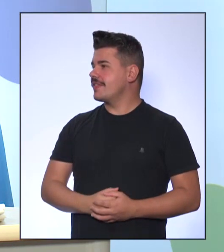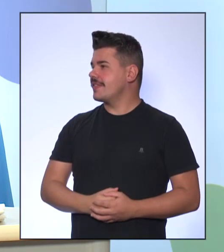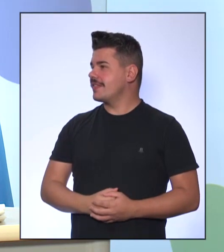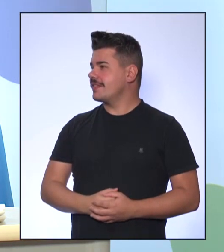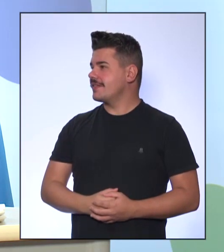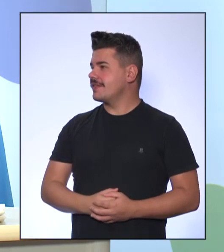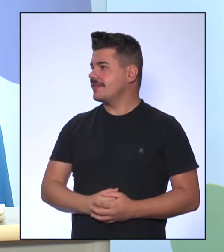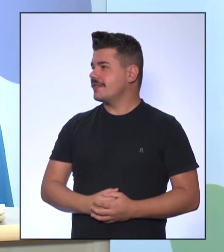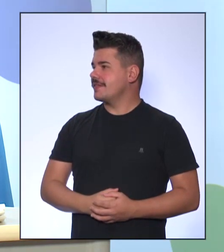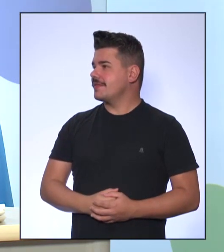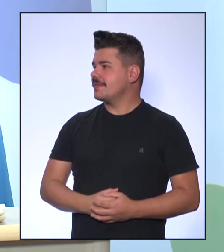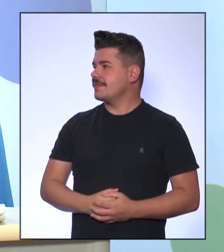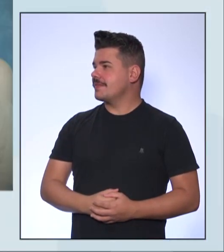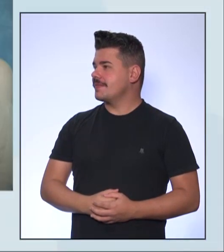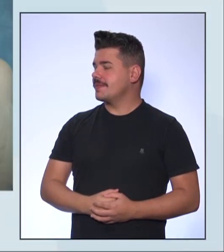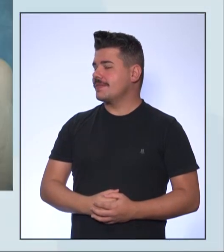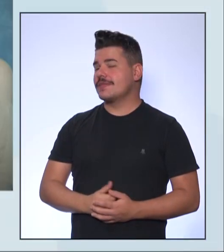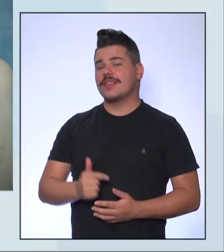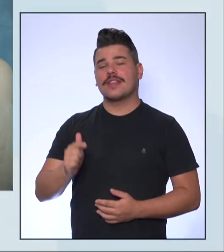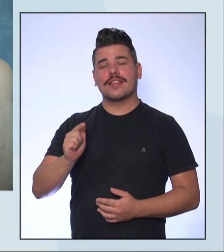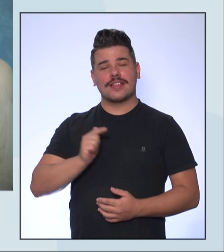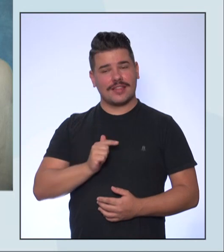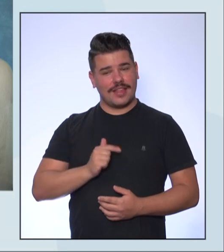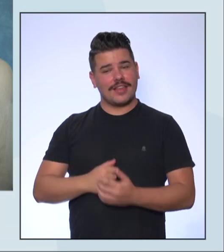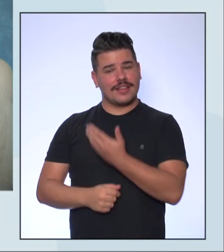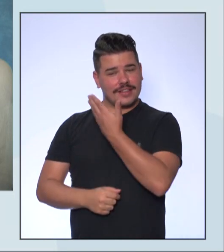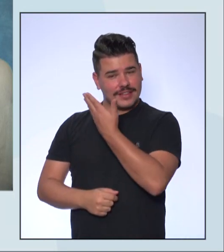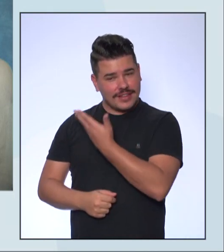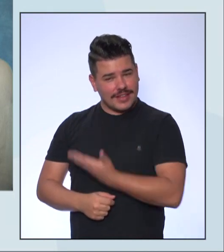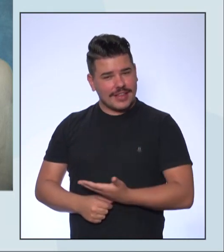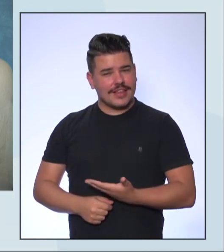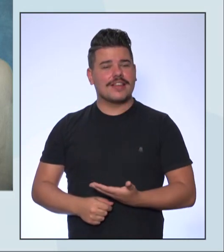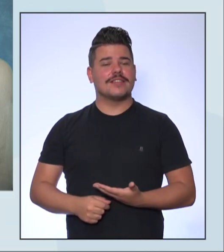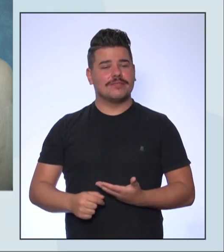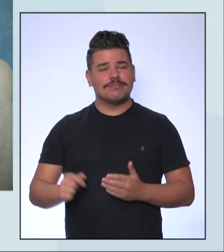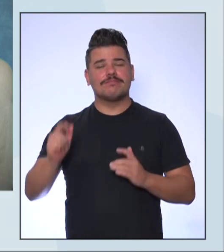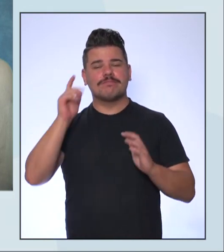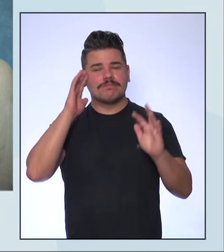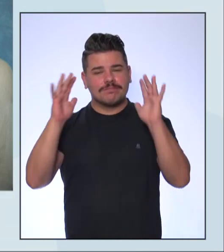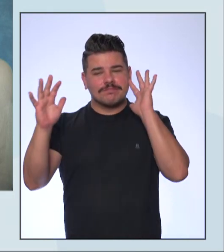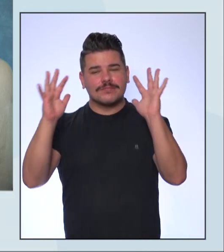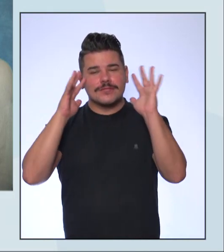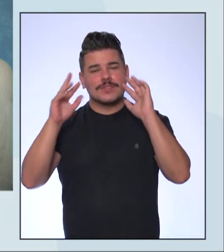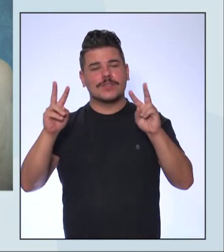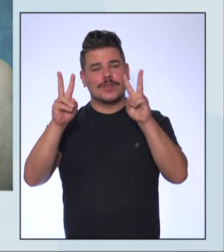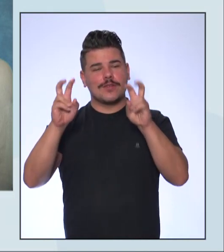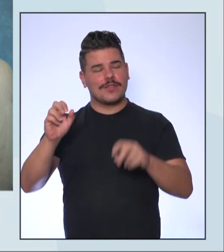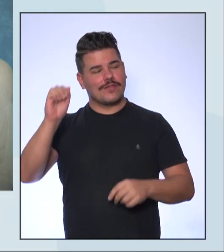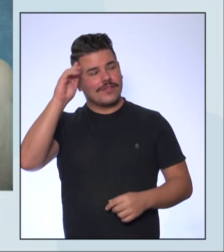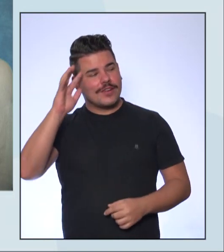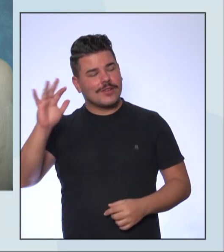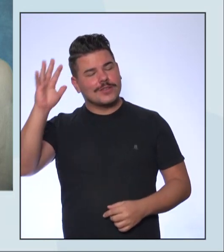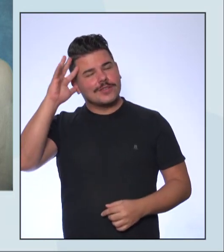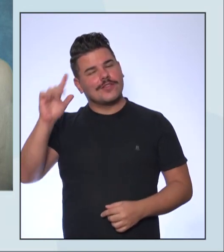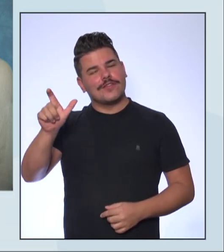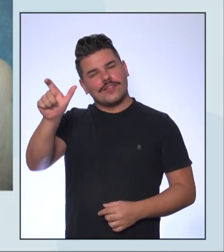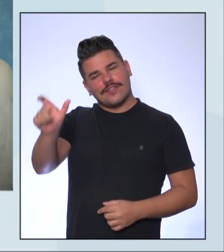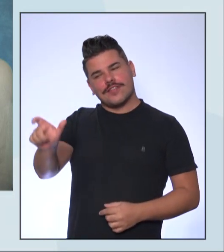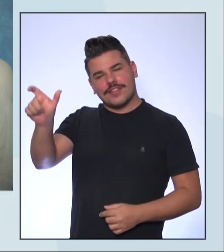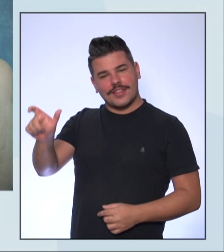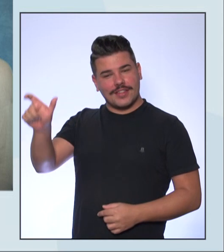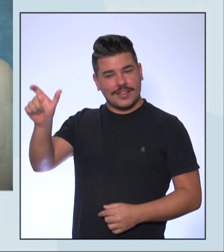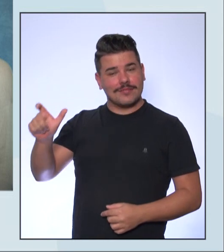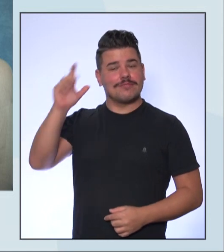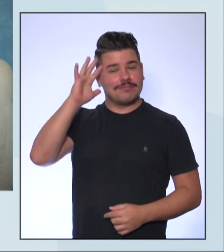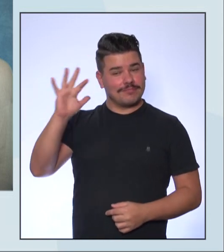Então, essa é algumas imagens que nós temos sobre a filosofia, né, sobre os filósofos. Essas imagens